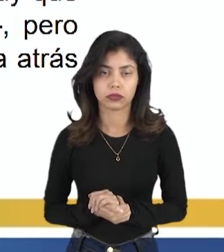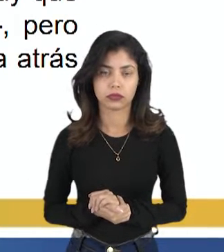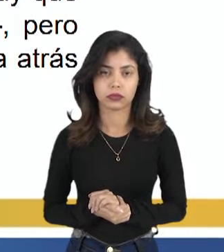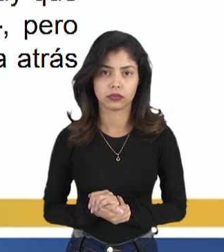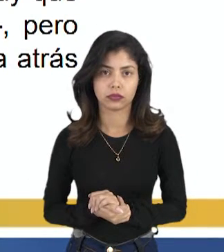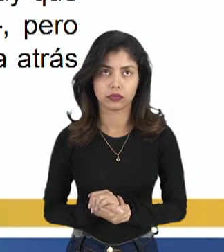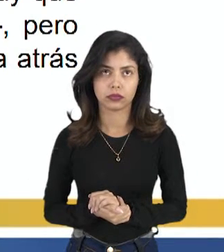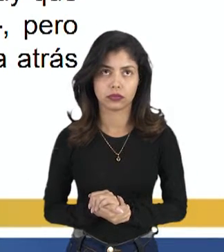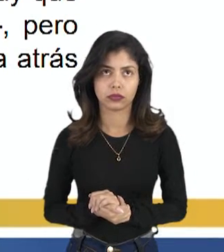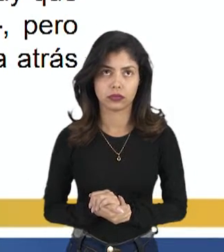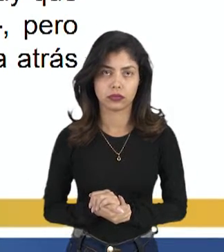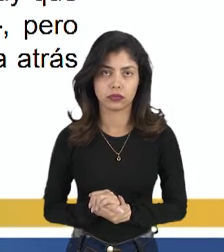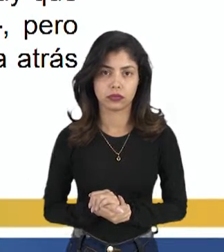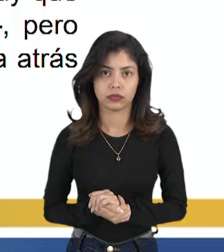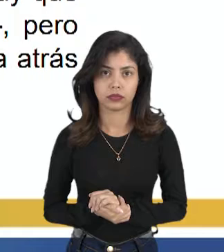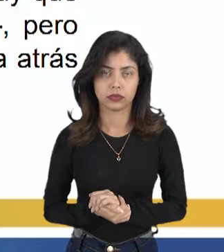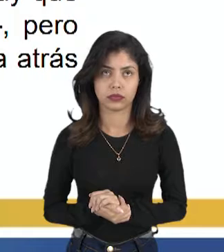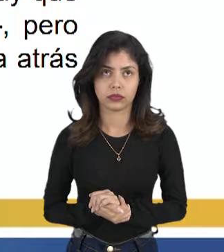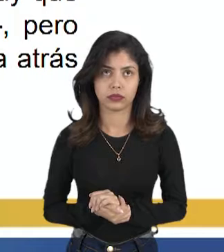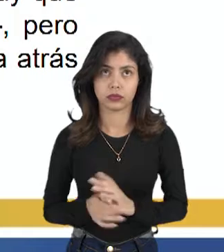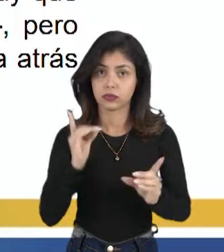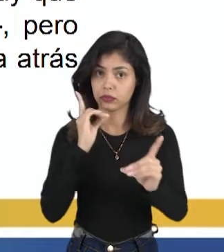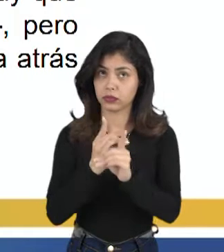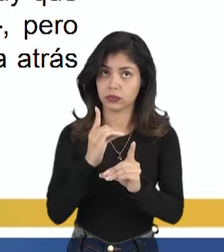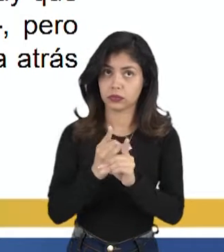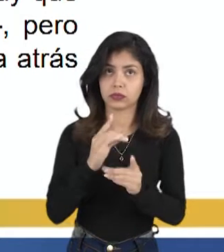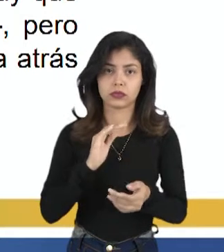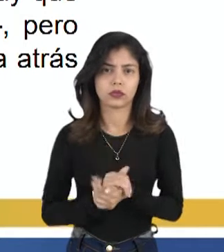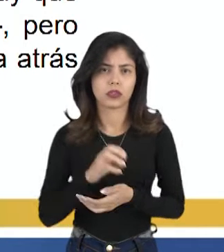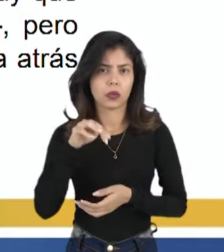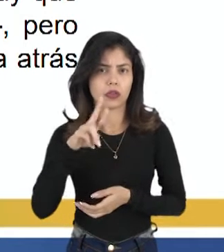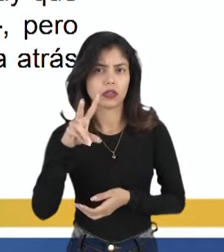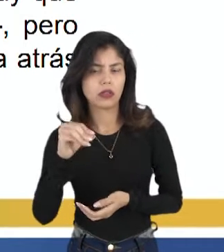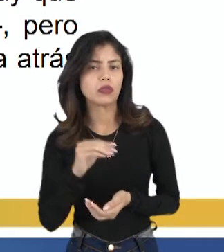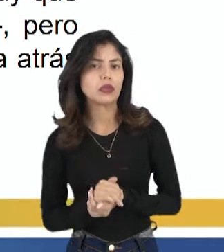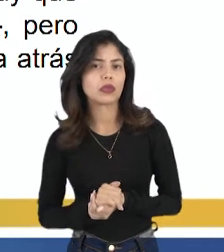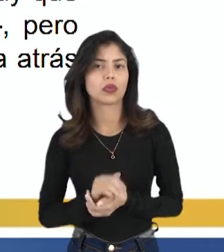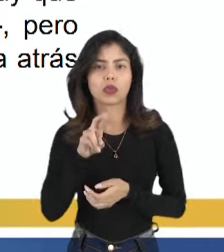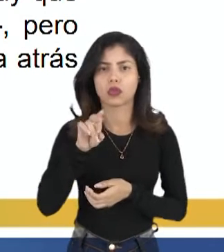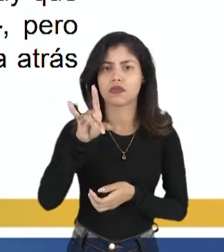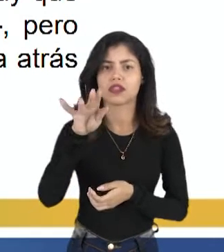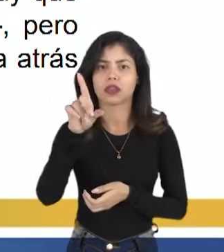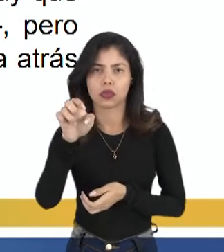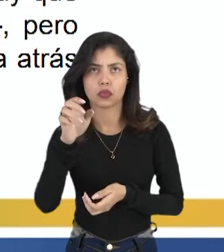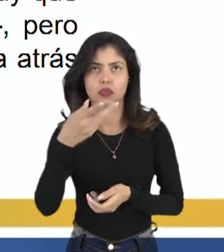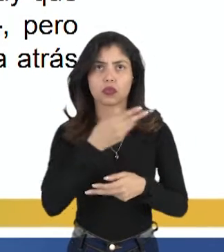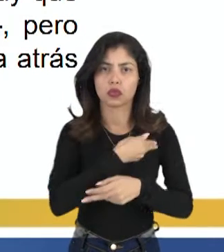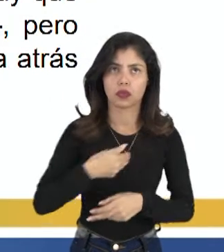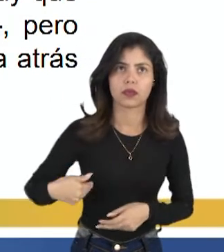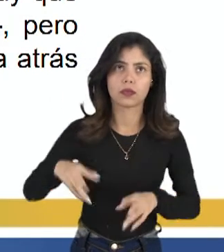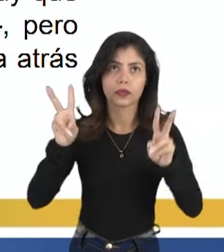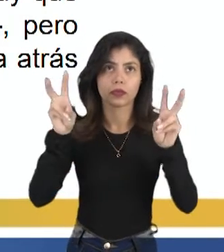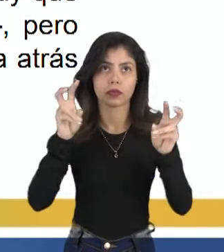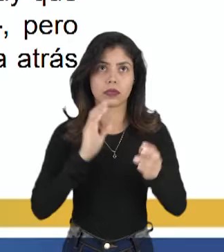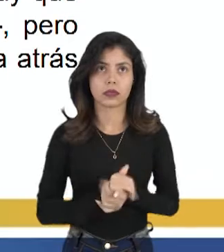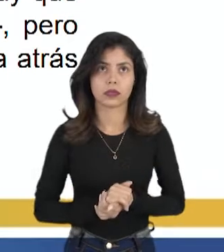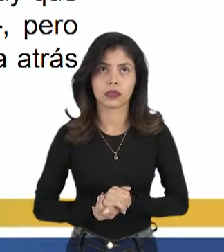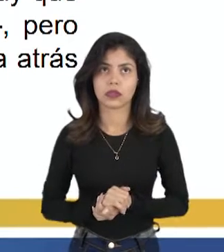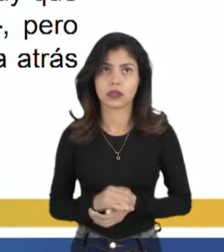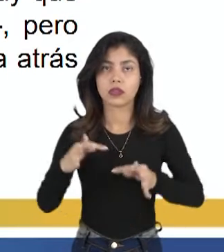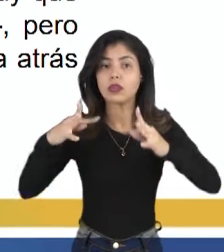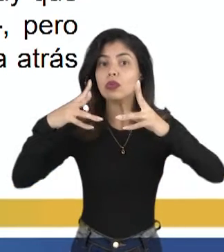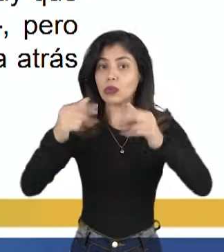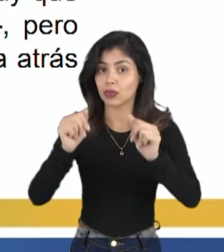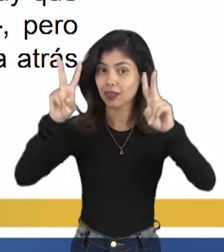la universidade pública, tá? Encontro emotivo na universidade pública. Aspas. Gente, tudo